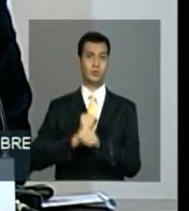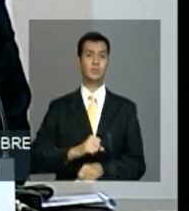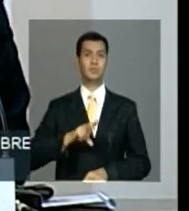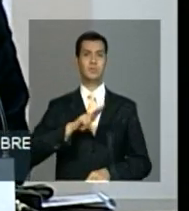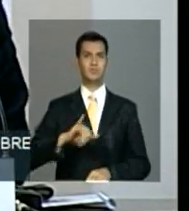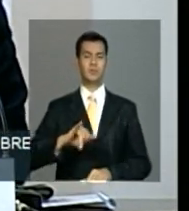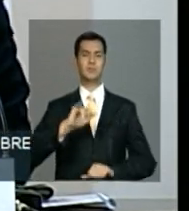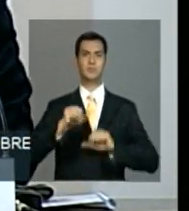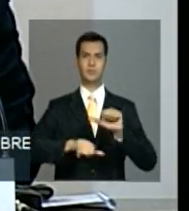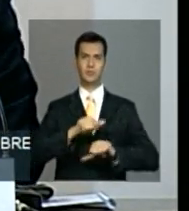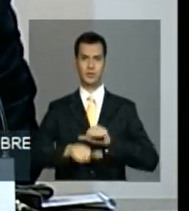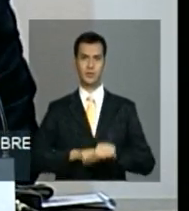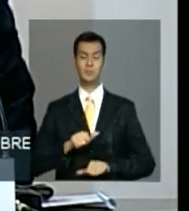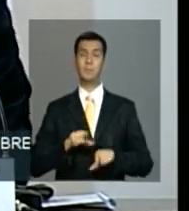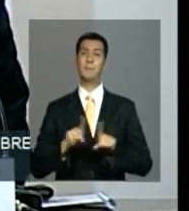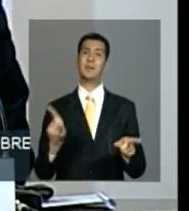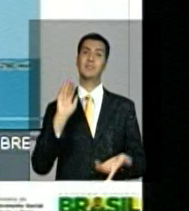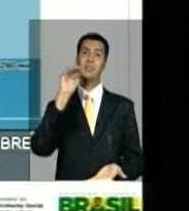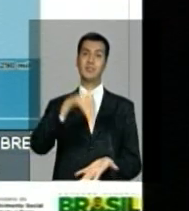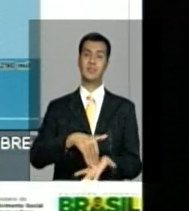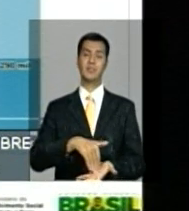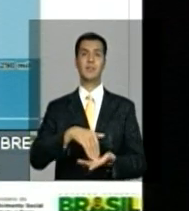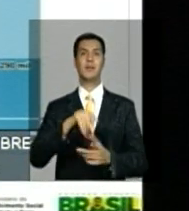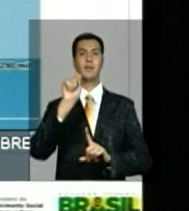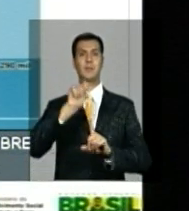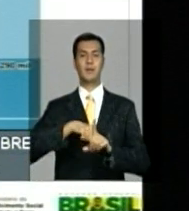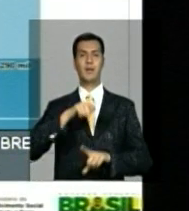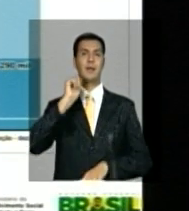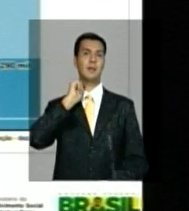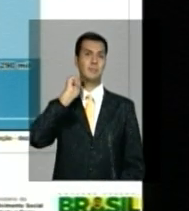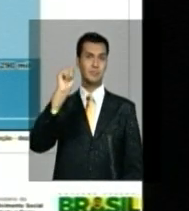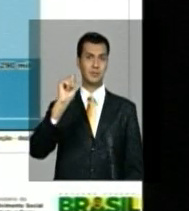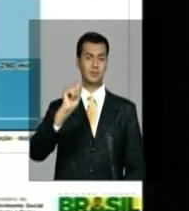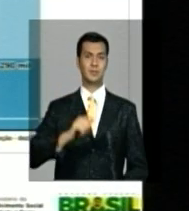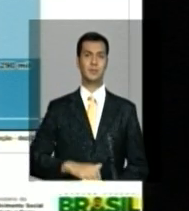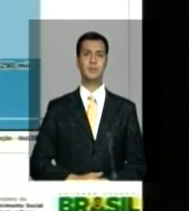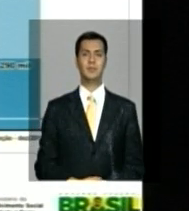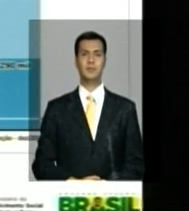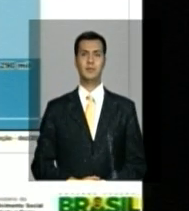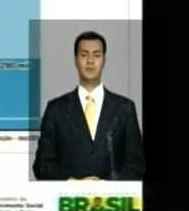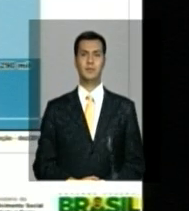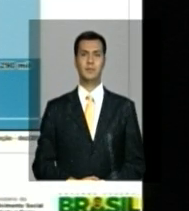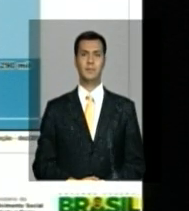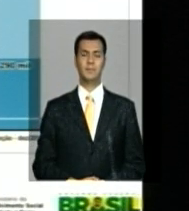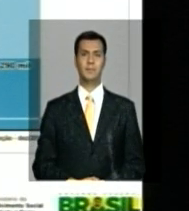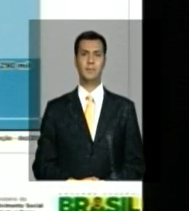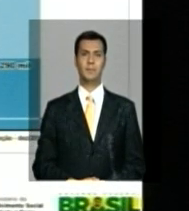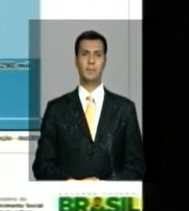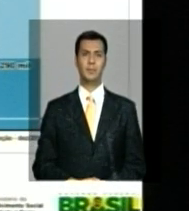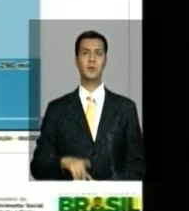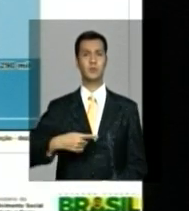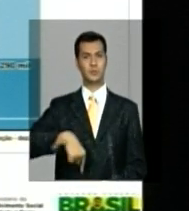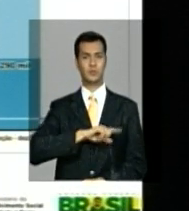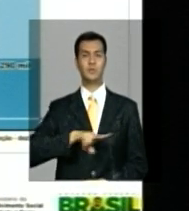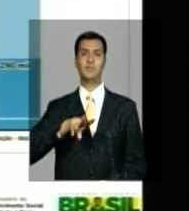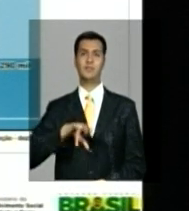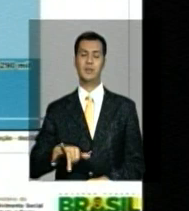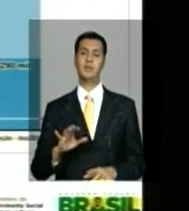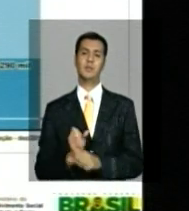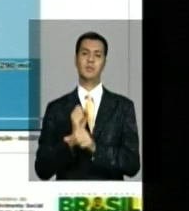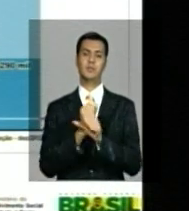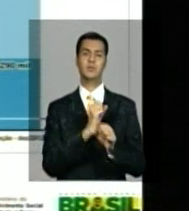do mês de maio mas até o final de Abril Nós já vamos acumulando e no Água para Todos a